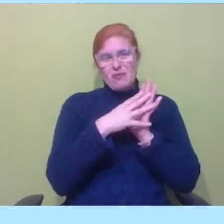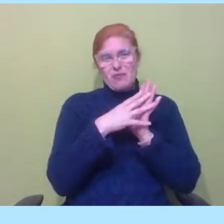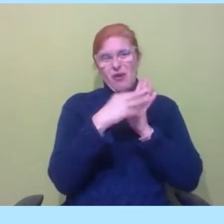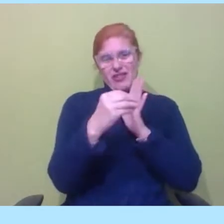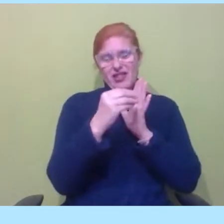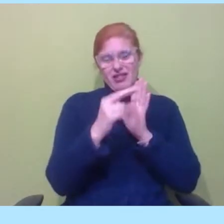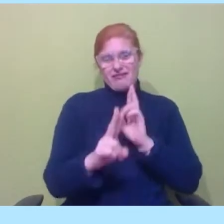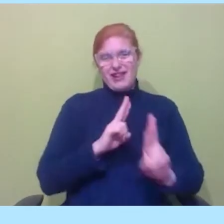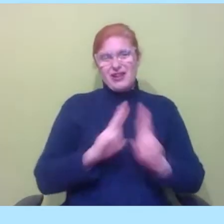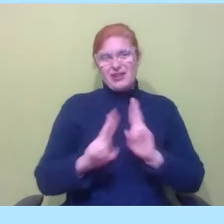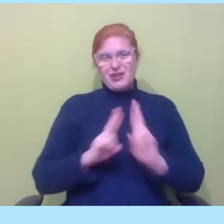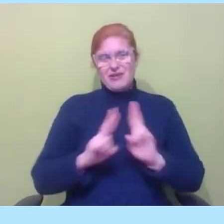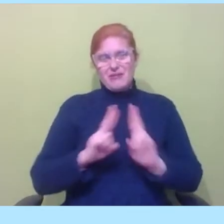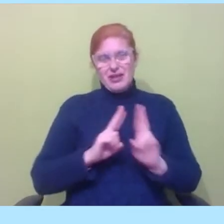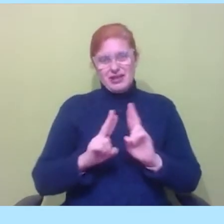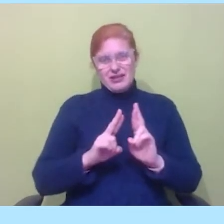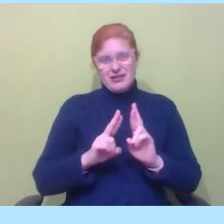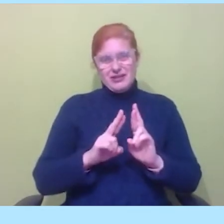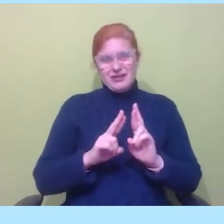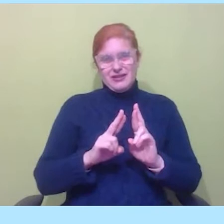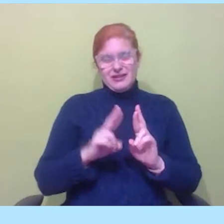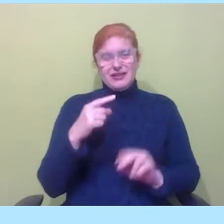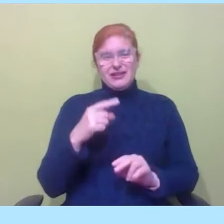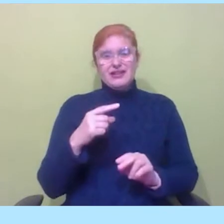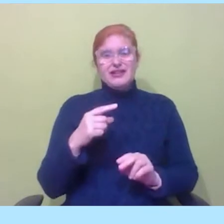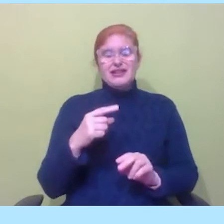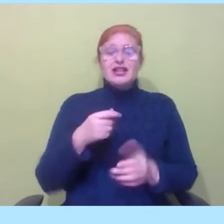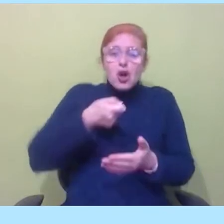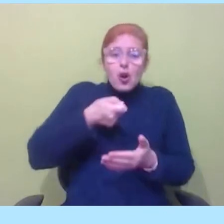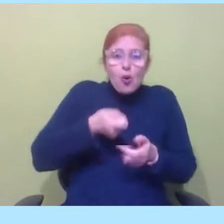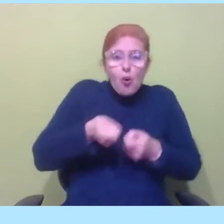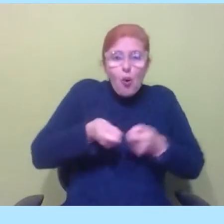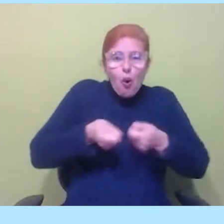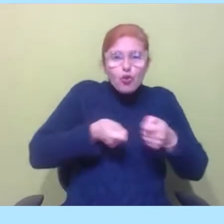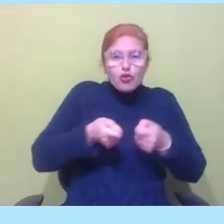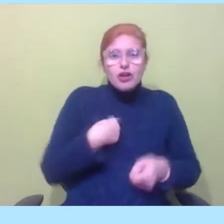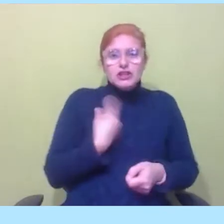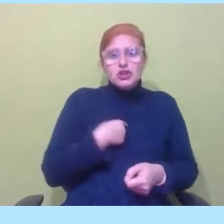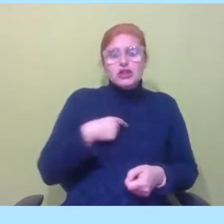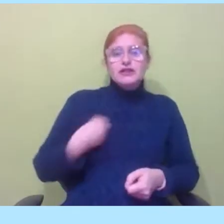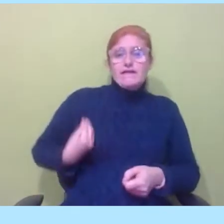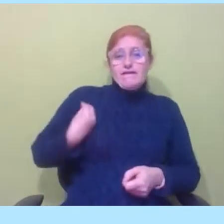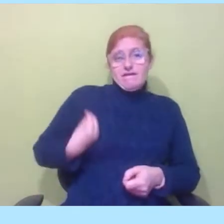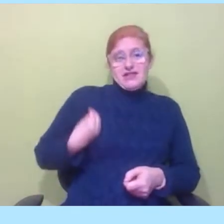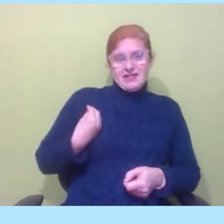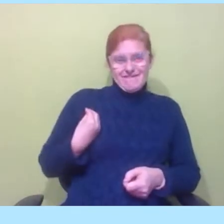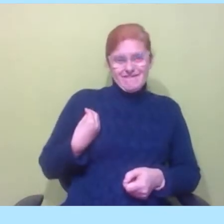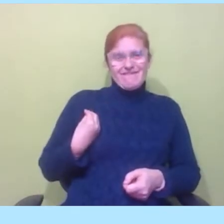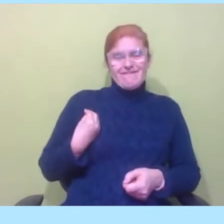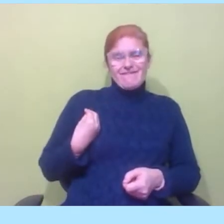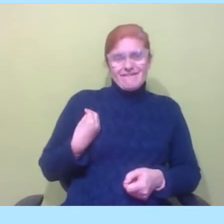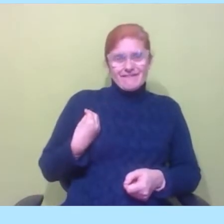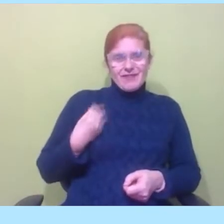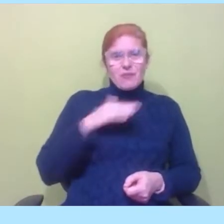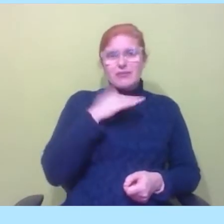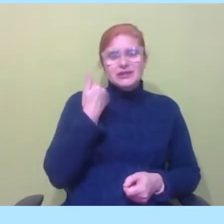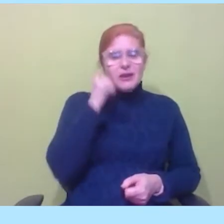que nos controla com as nossas vidas. Né? E aí vão dizer, aí vai